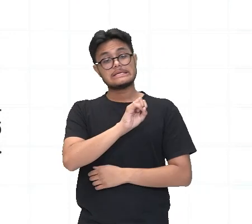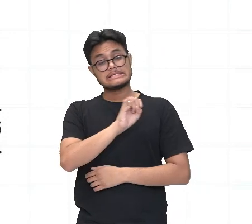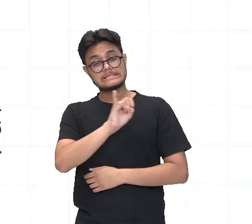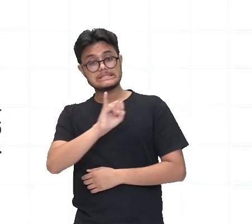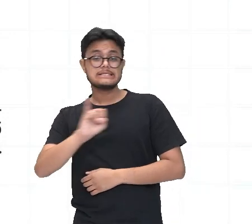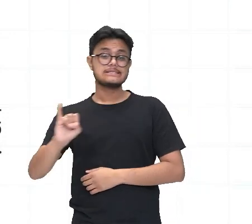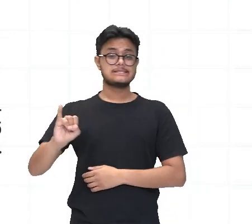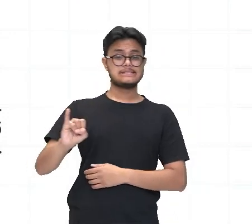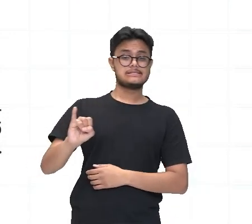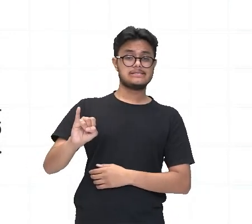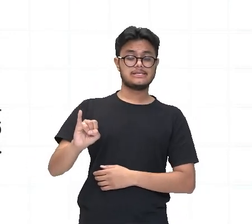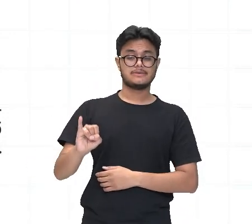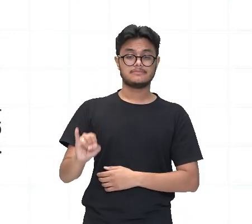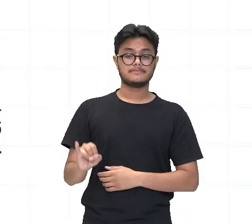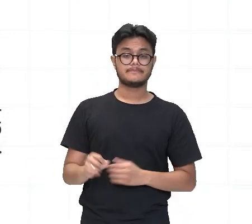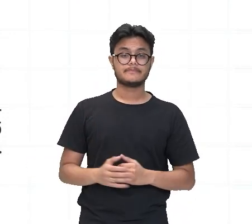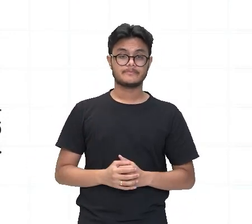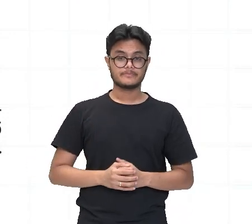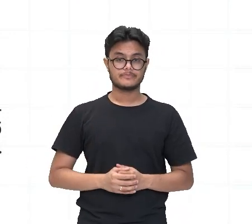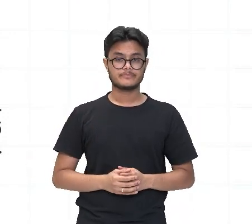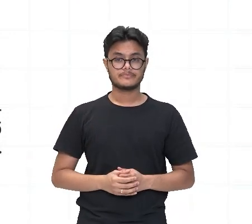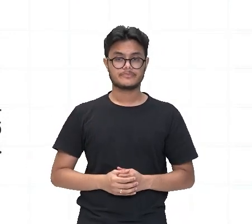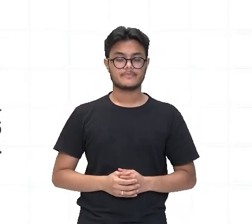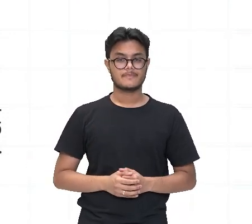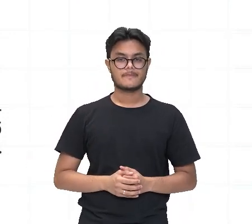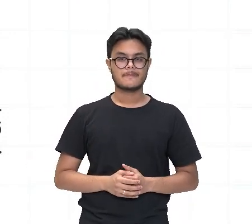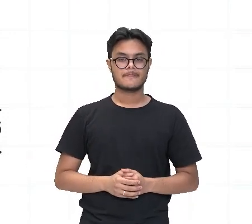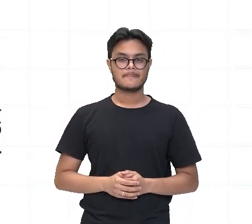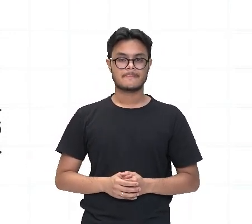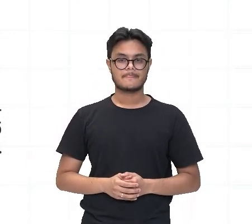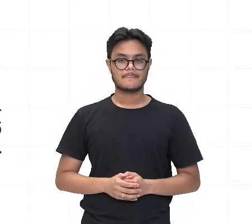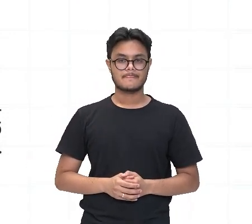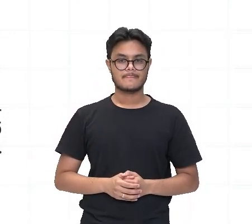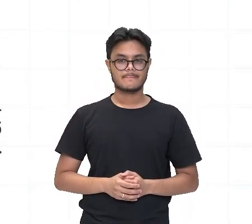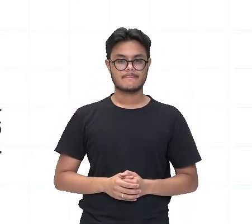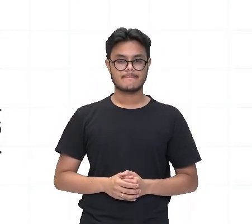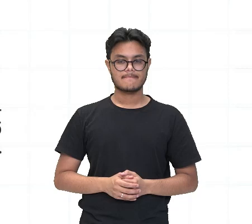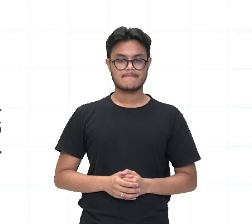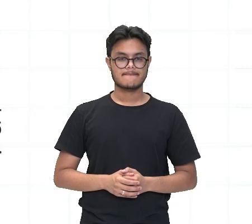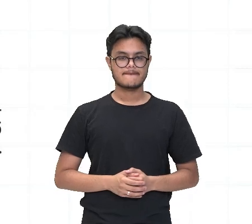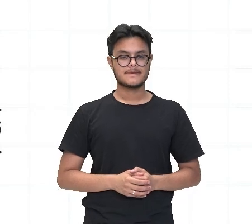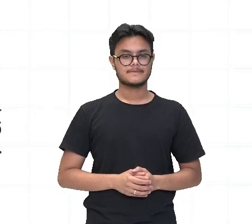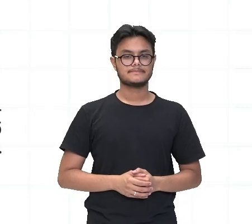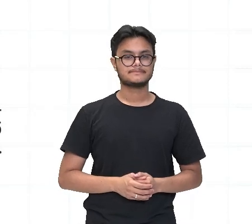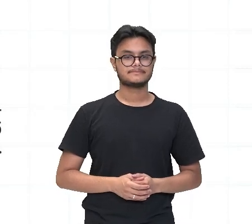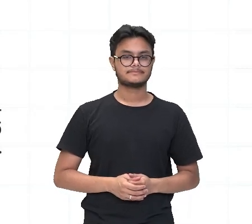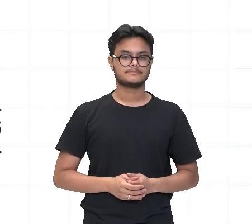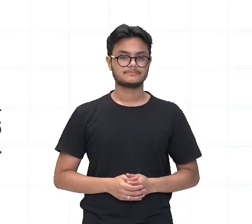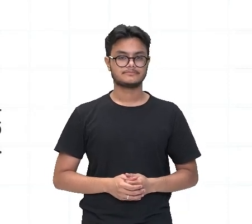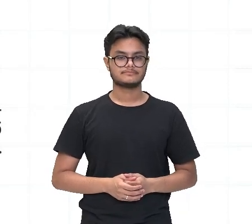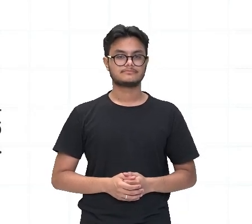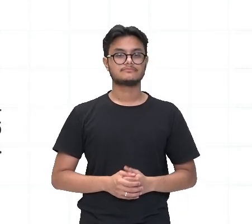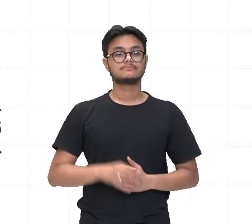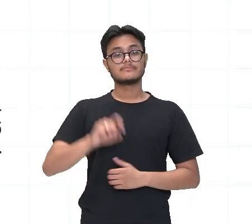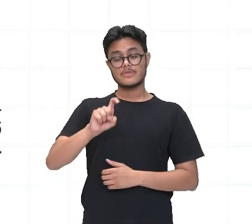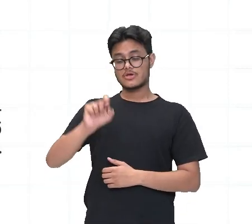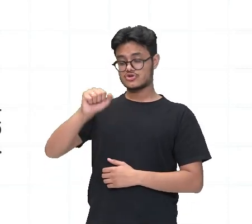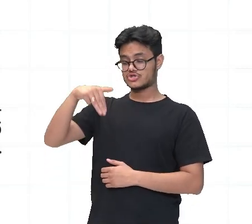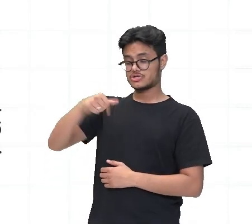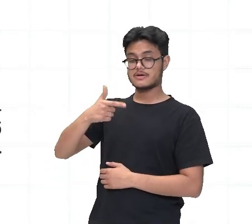nosso pesquisador desde o início do nosso texto, só utilizando o sobrenome dele, né? E aí, por fim, se um